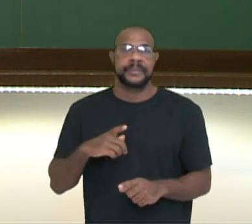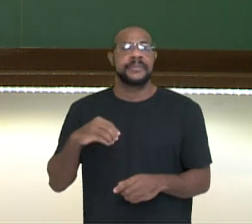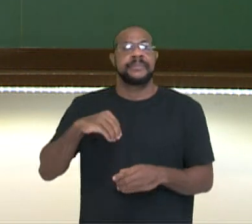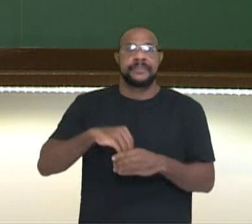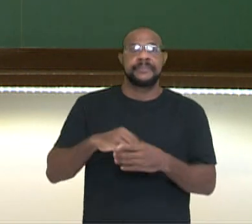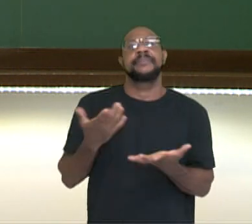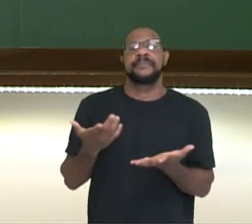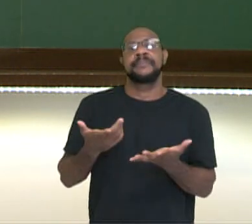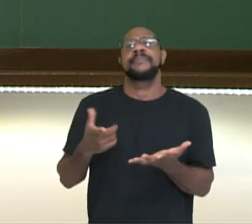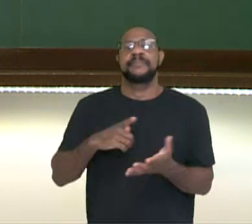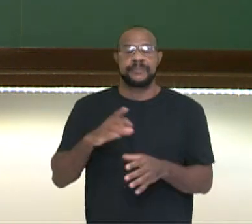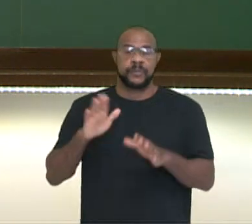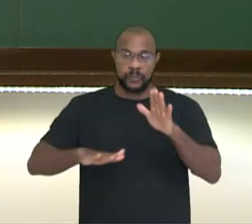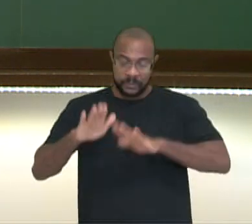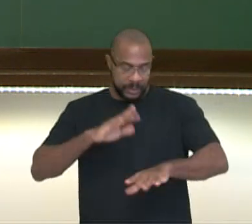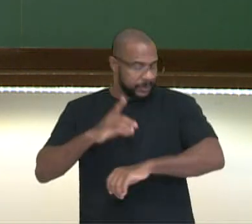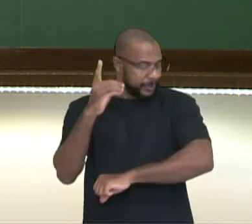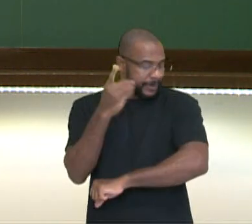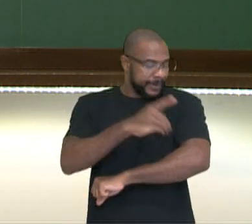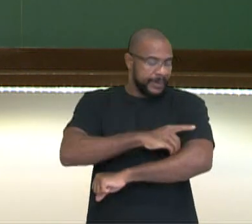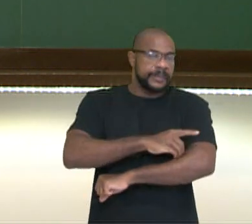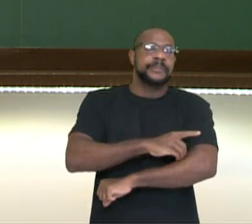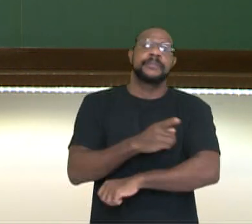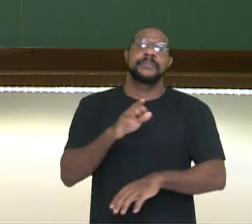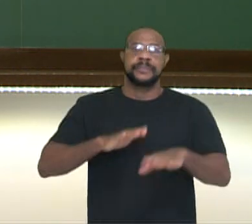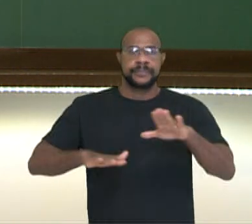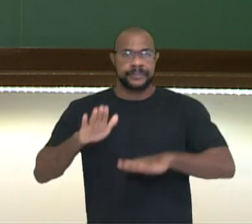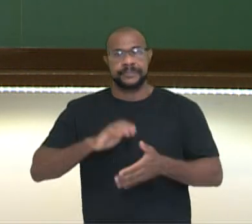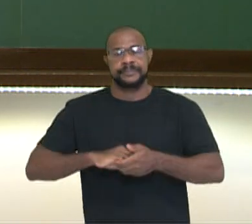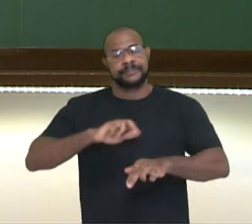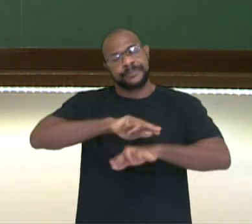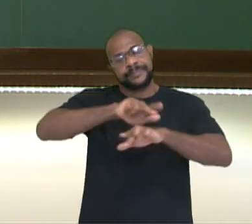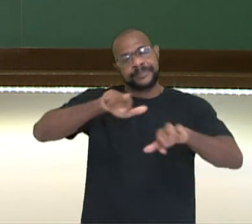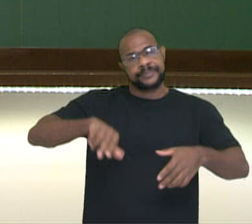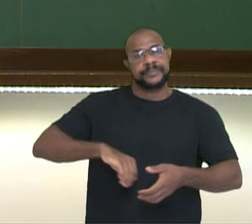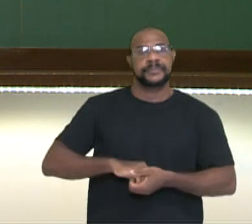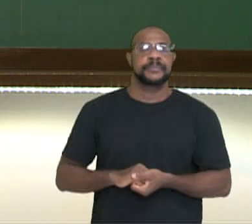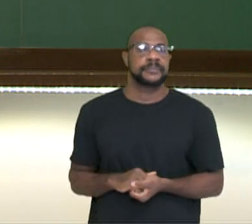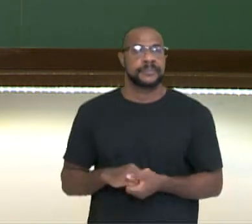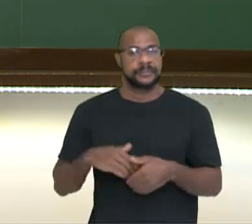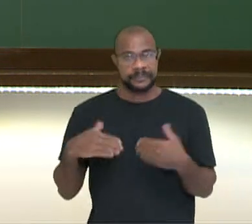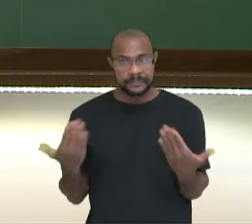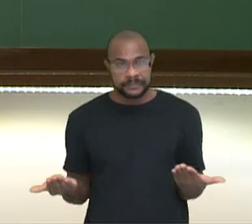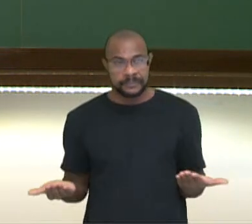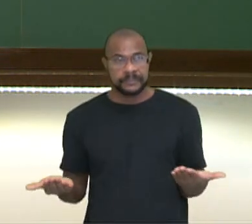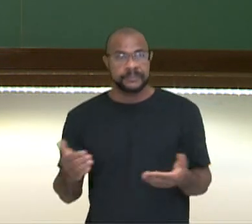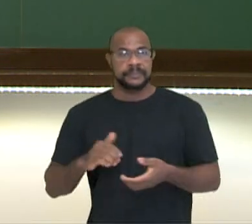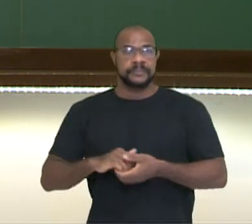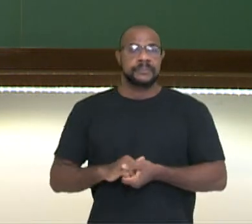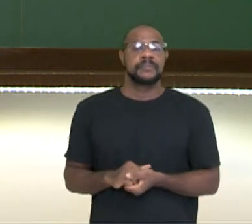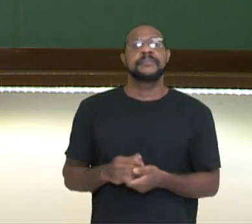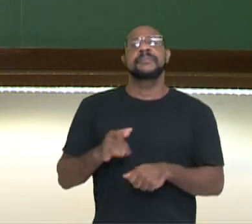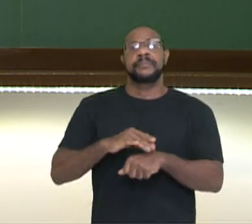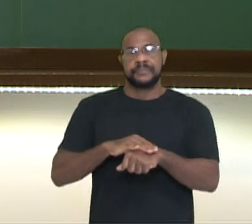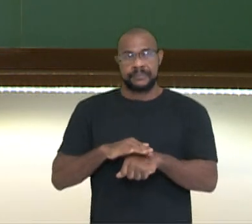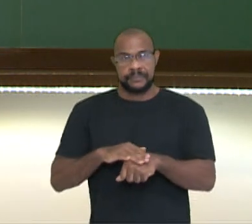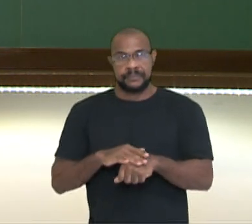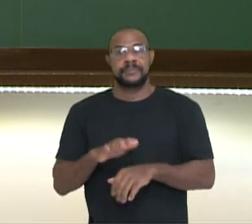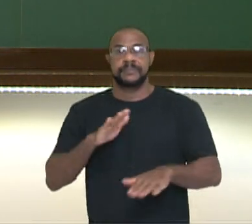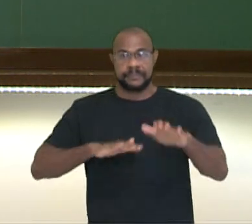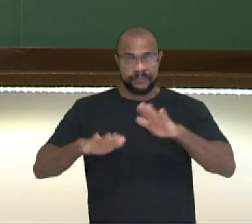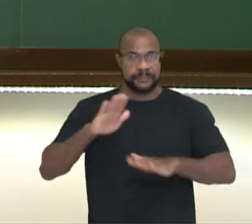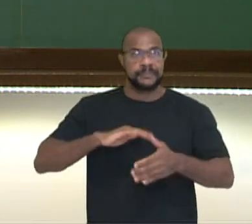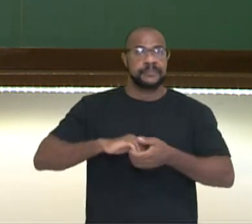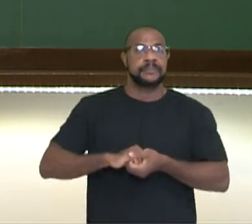tem que cuidar tanto por causa da dengue, quanto por causa do Zika, chikungunya e também da febre amarela. Todas essas doenças transmitidas pelo Aedes